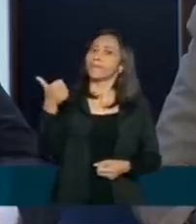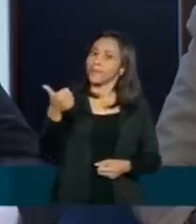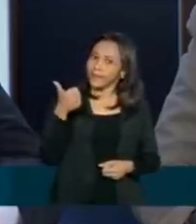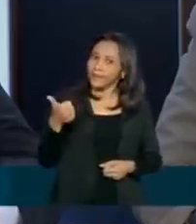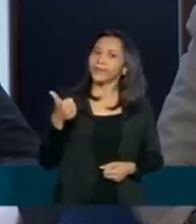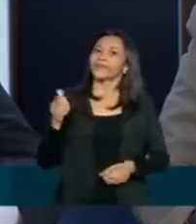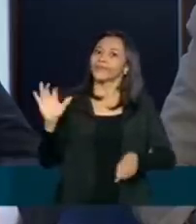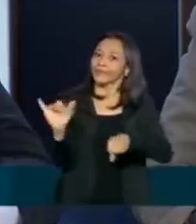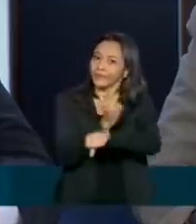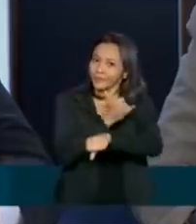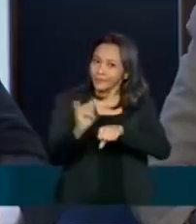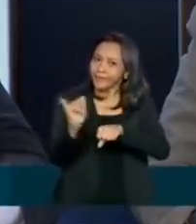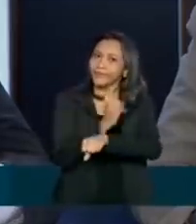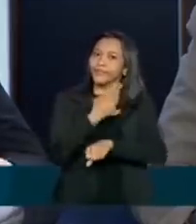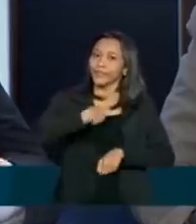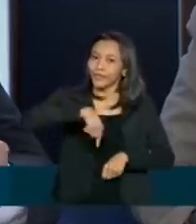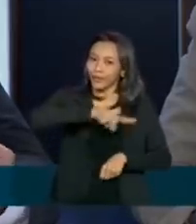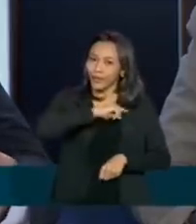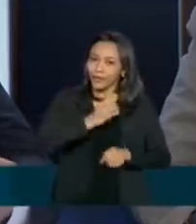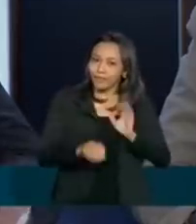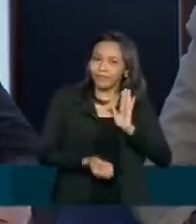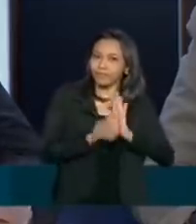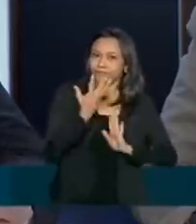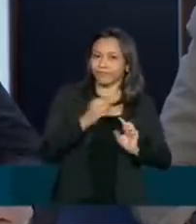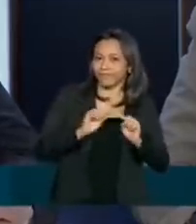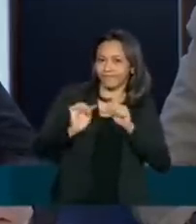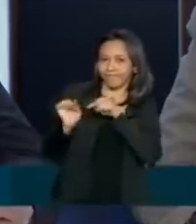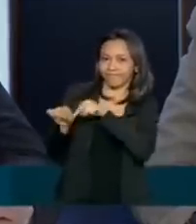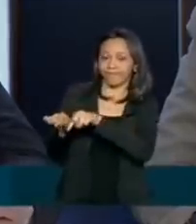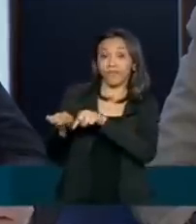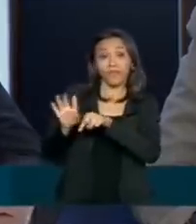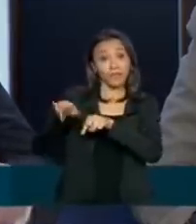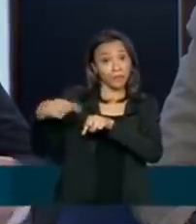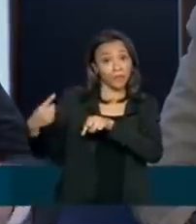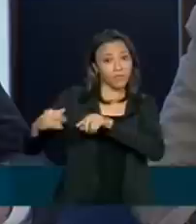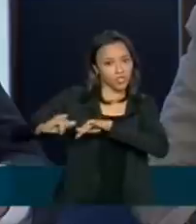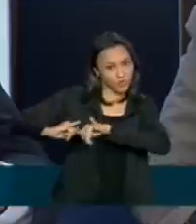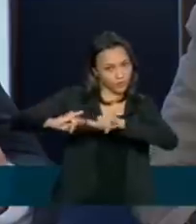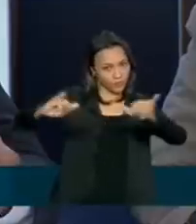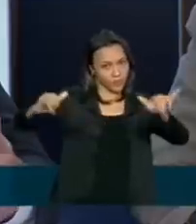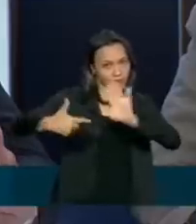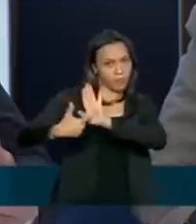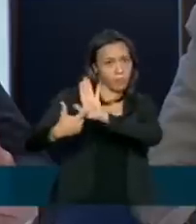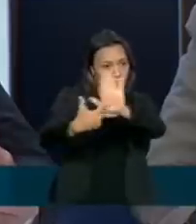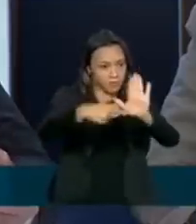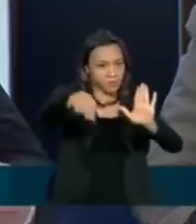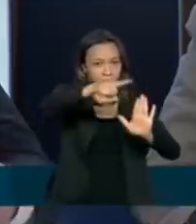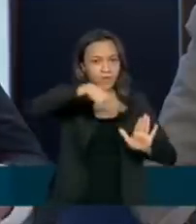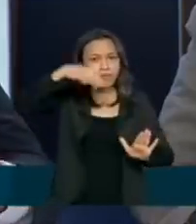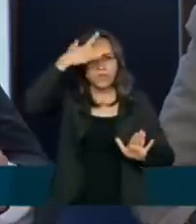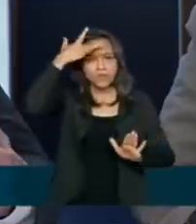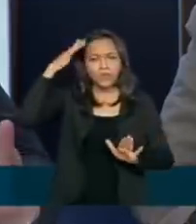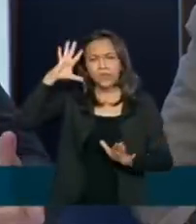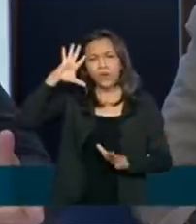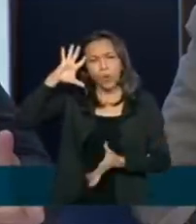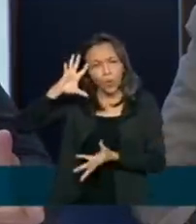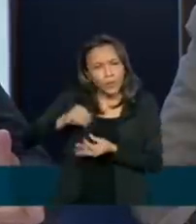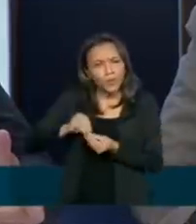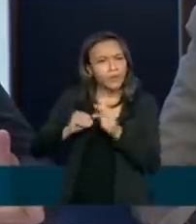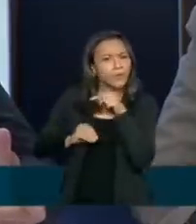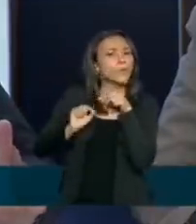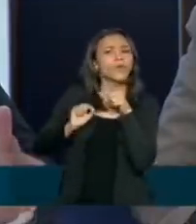desenvolvido. E quando isso for de conhecimento público, e as pessoas compreenderem, a mídia compreender